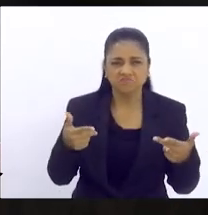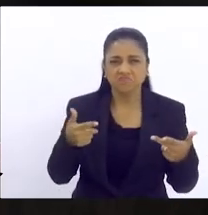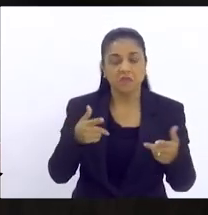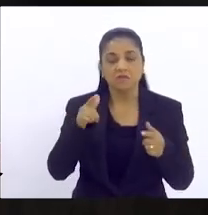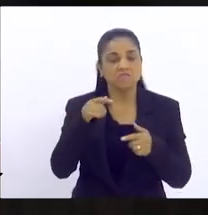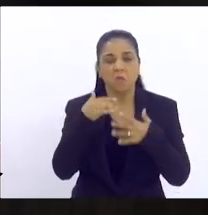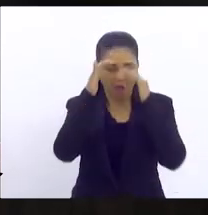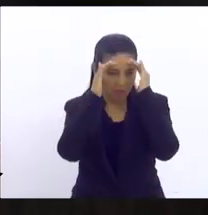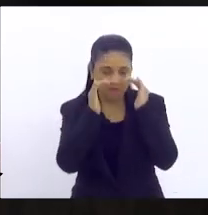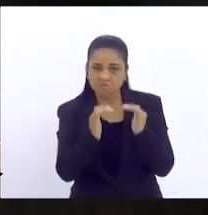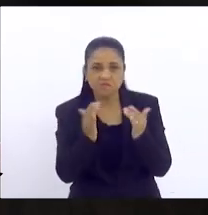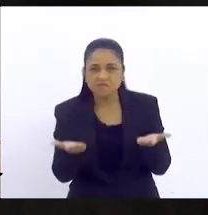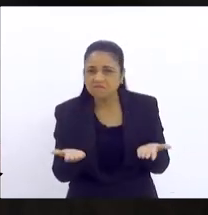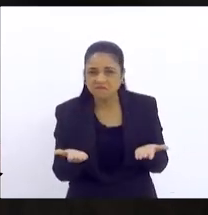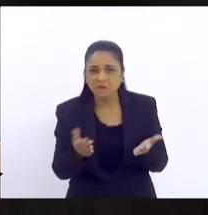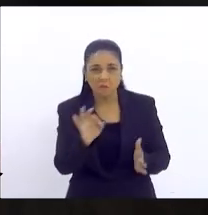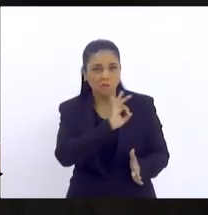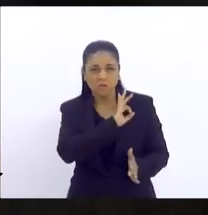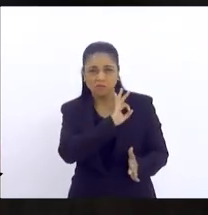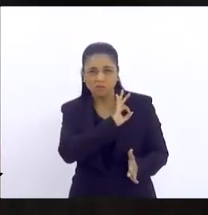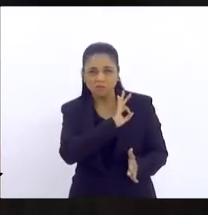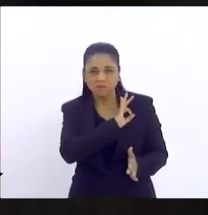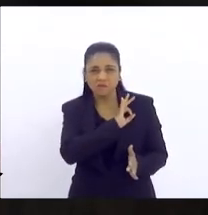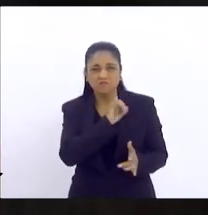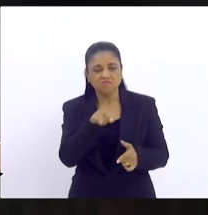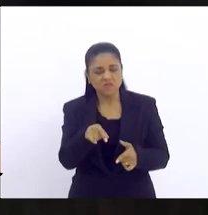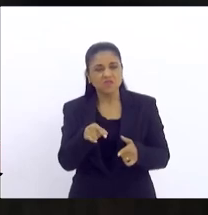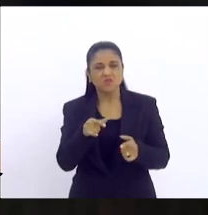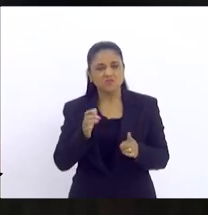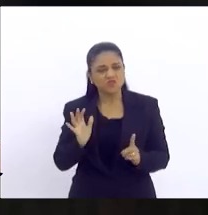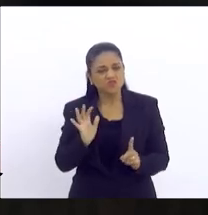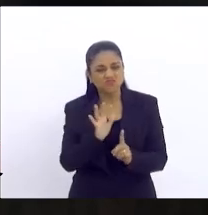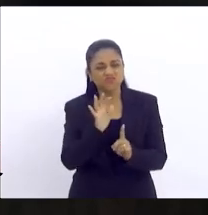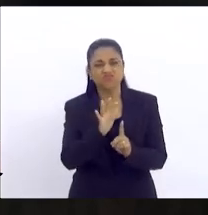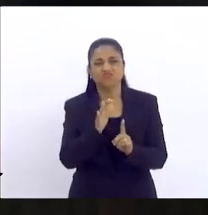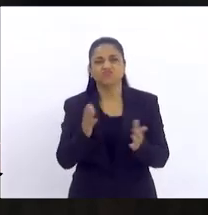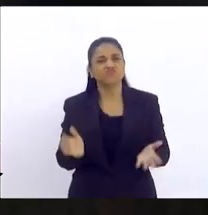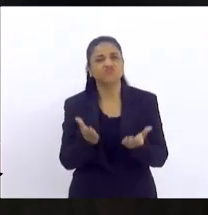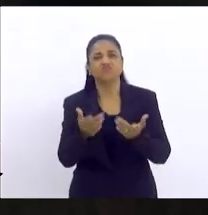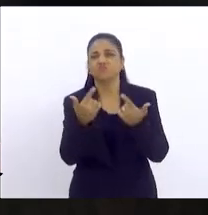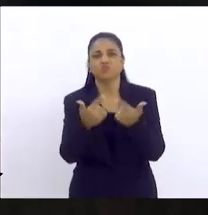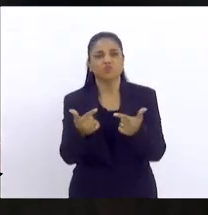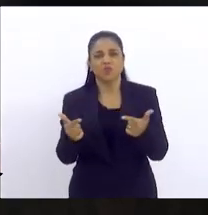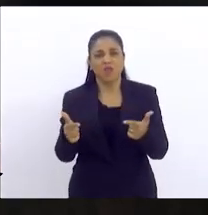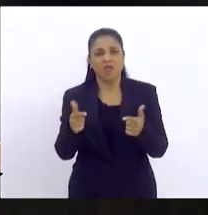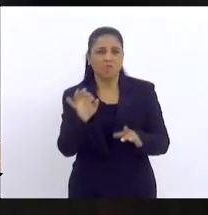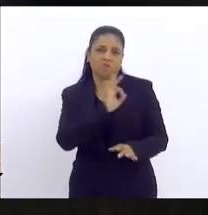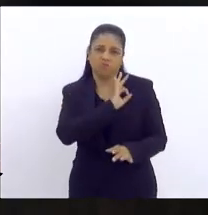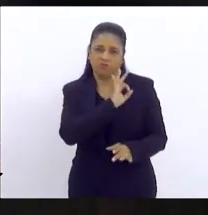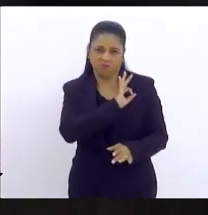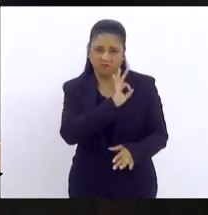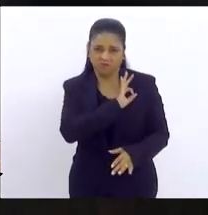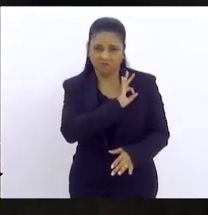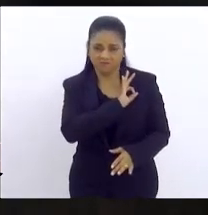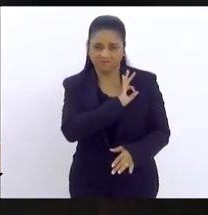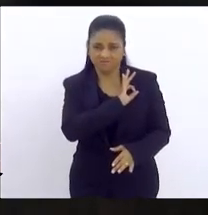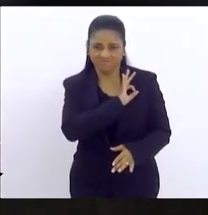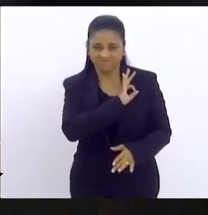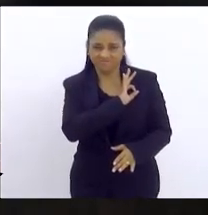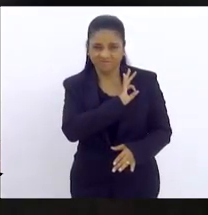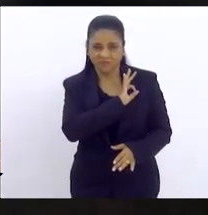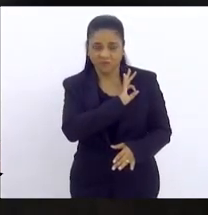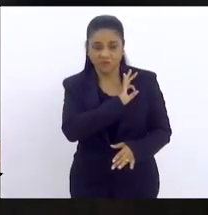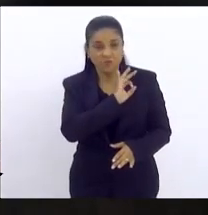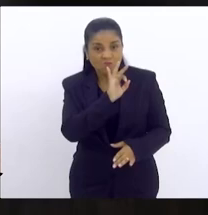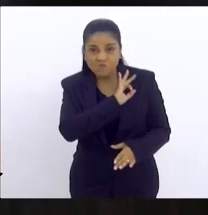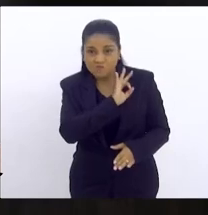é uma coisa muito ruim Coronel Dantas porque se existe mula doutores os nossos policiais nossos policiais não não estão